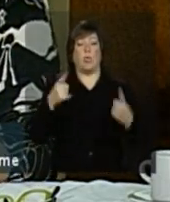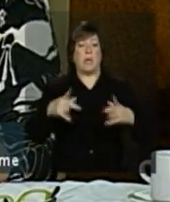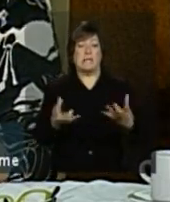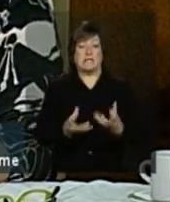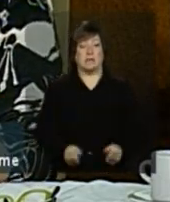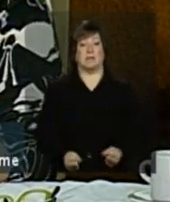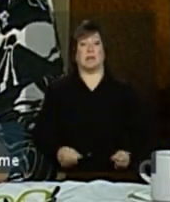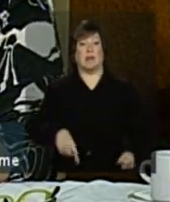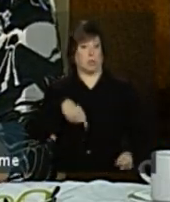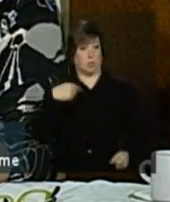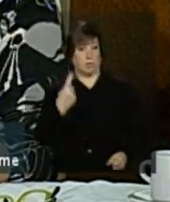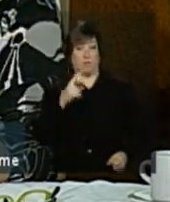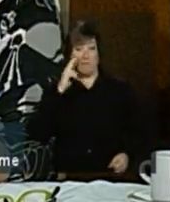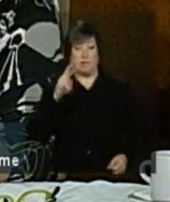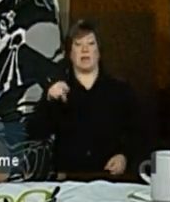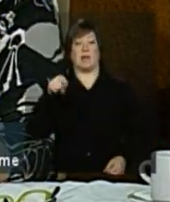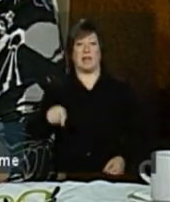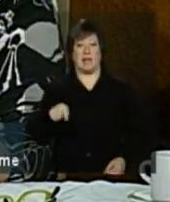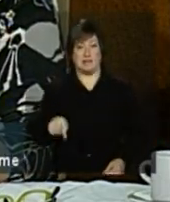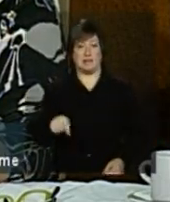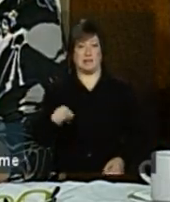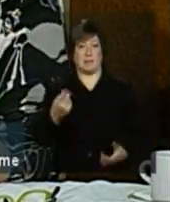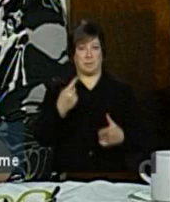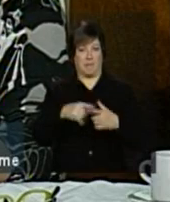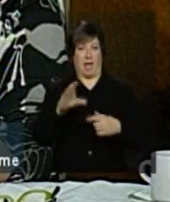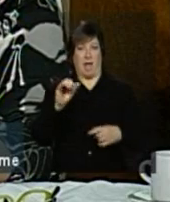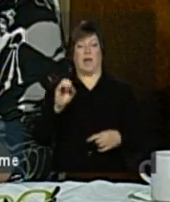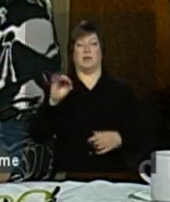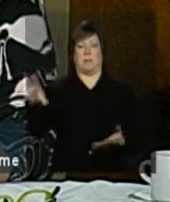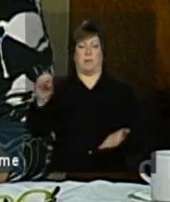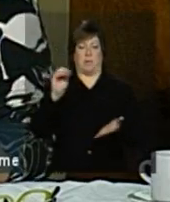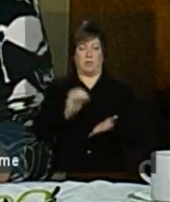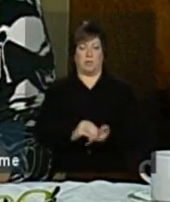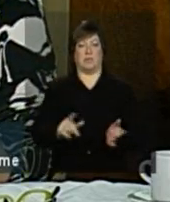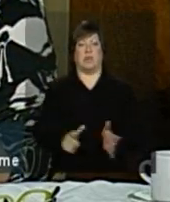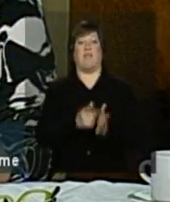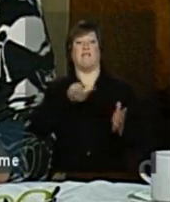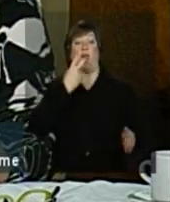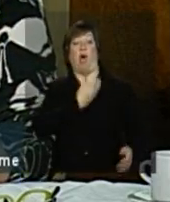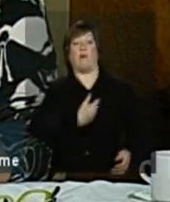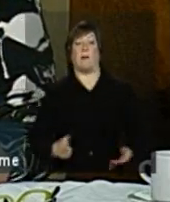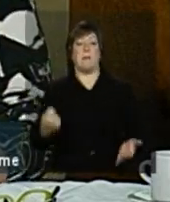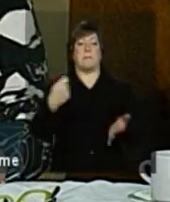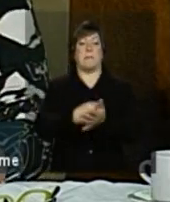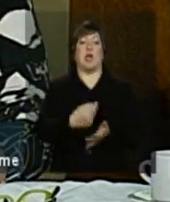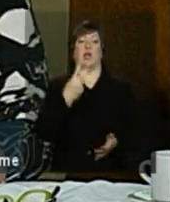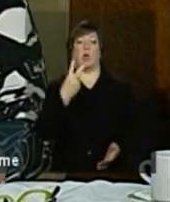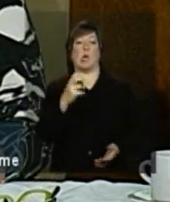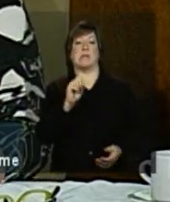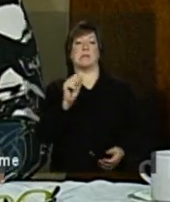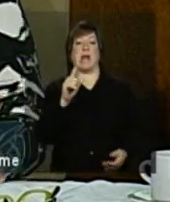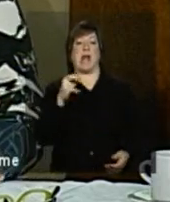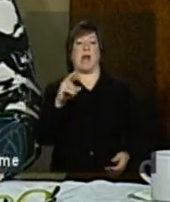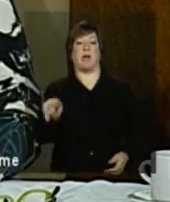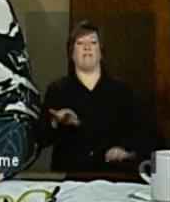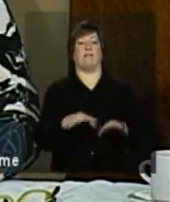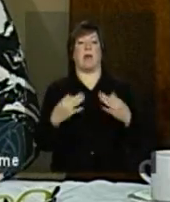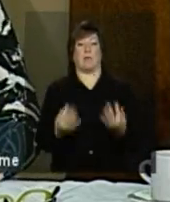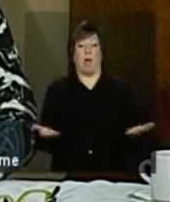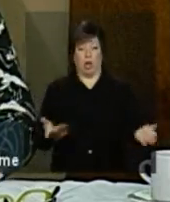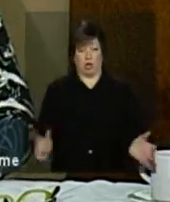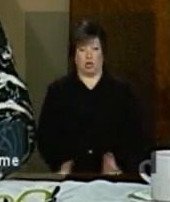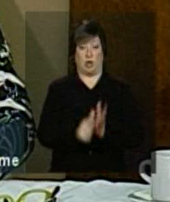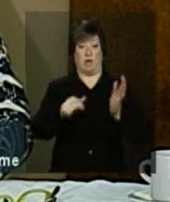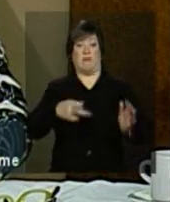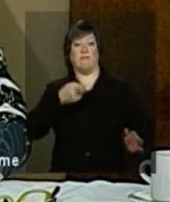este caso colocaram na capa do jornal dizendo que a gente tava pagando dois salários para famílias e hoje o jornal diz que